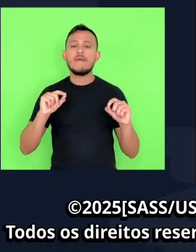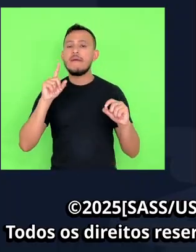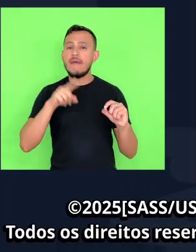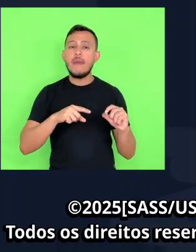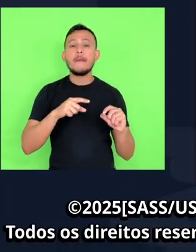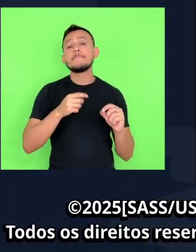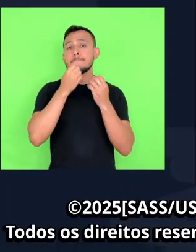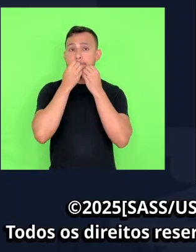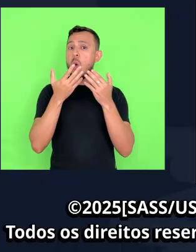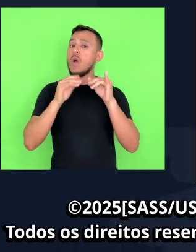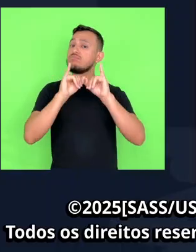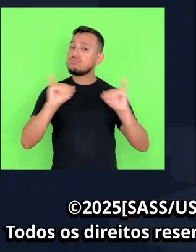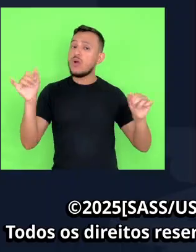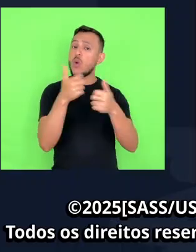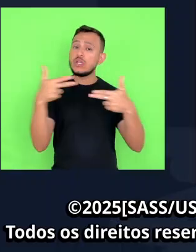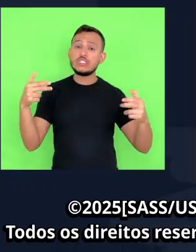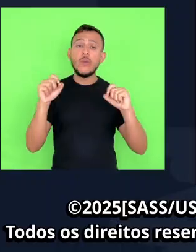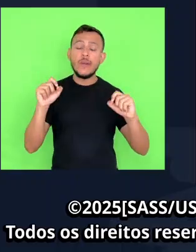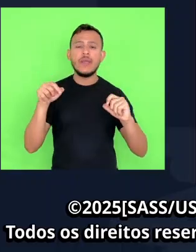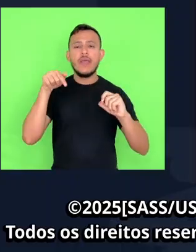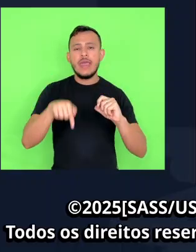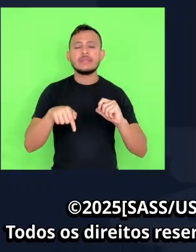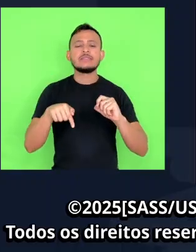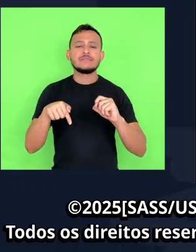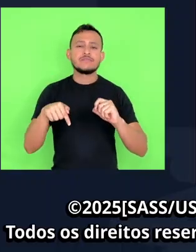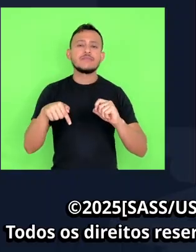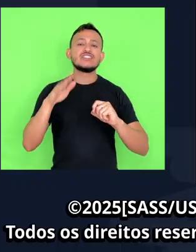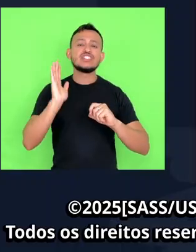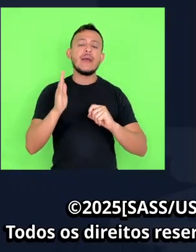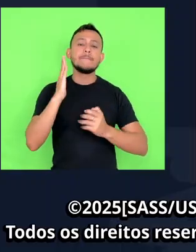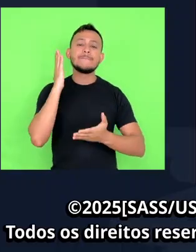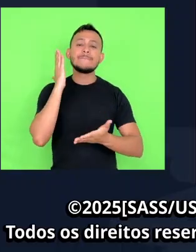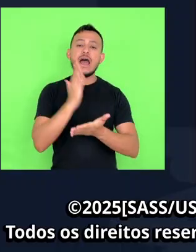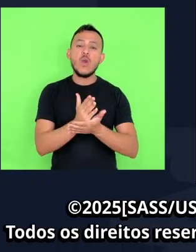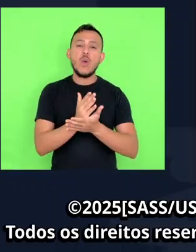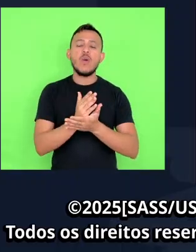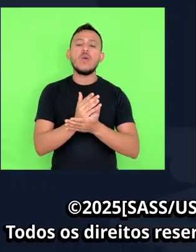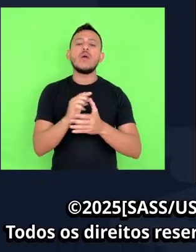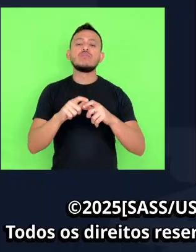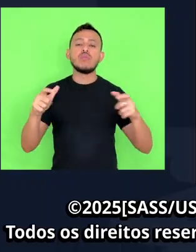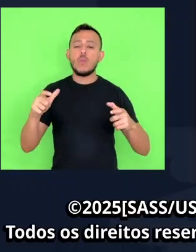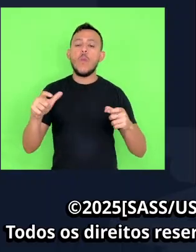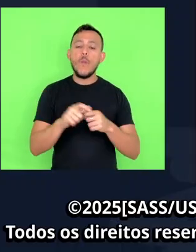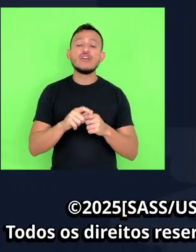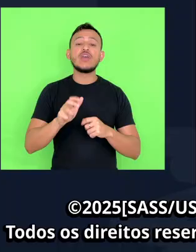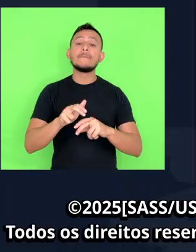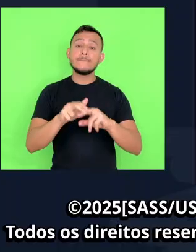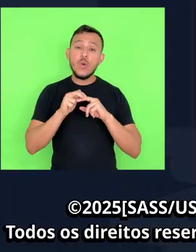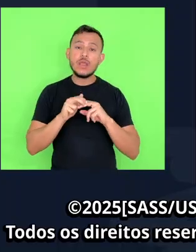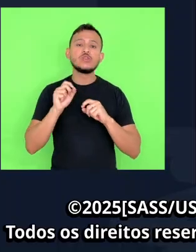uma boa notícia, que é que esse buraco parou de aumentar. E isso foi fruto de